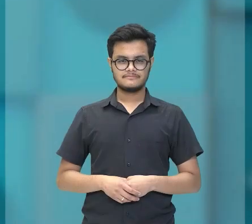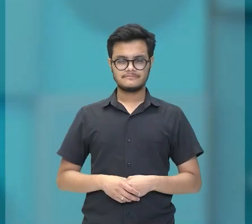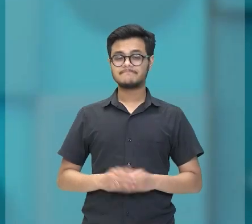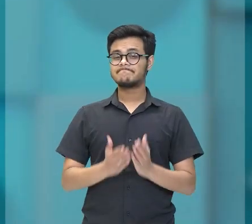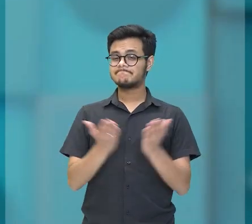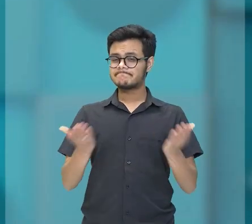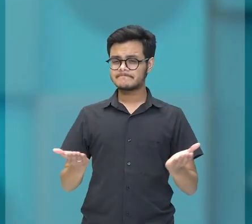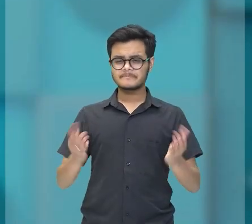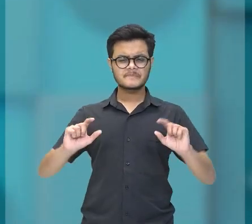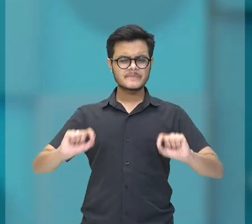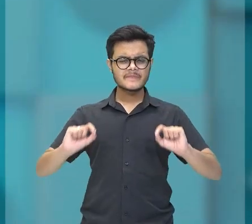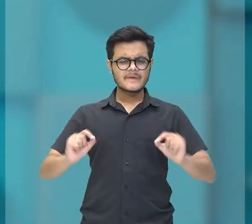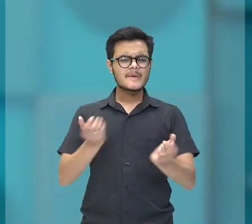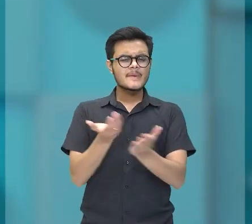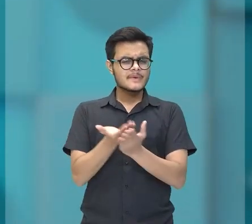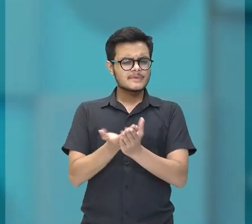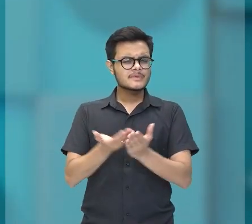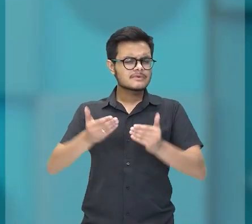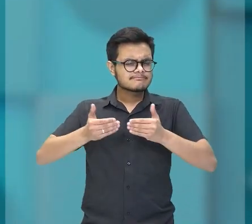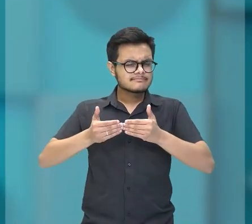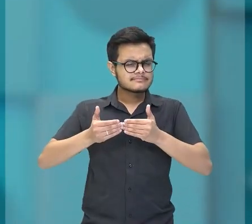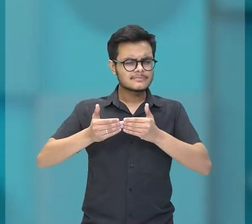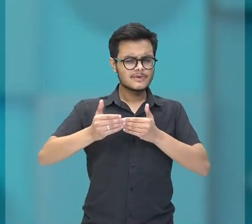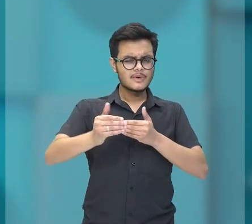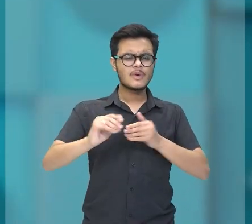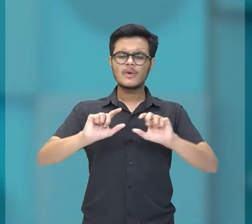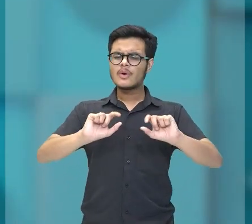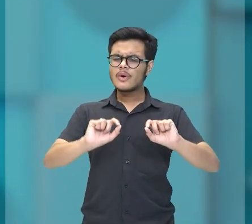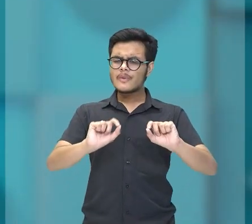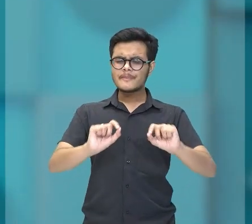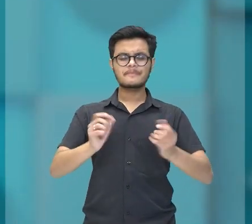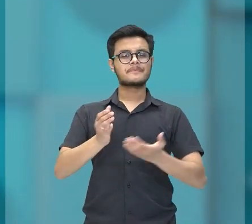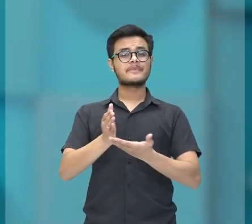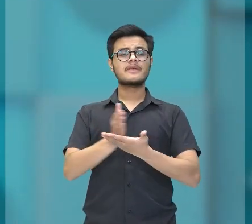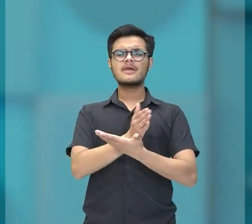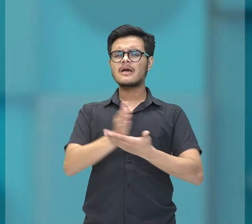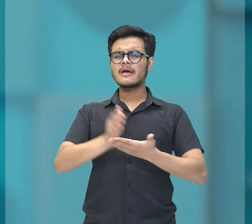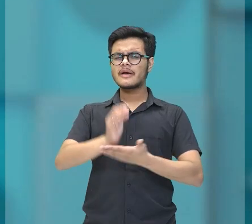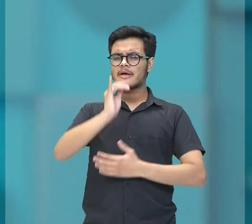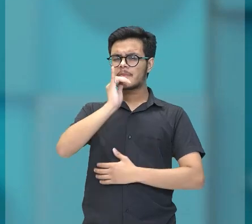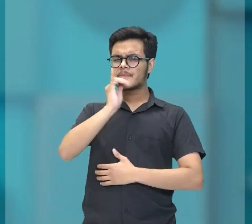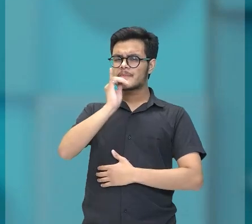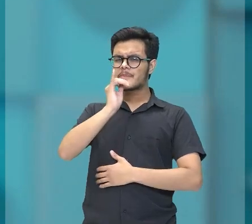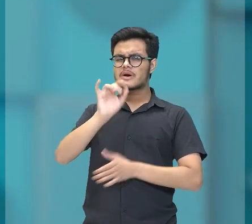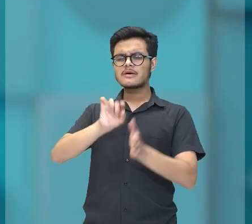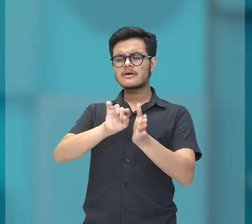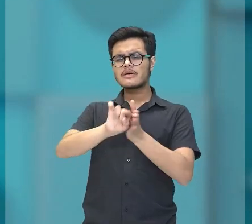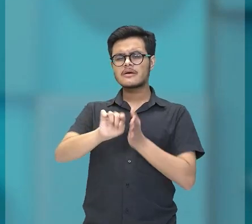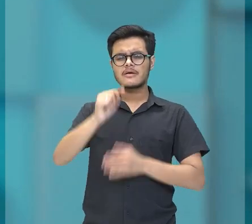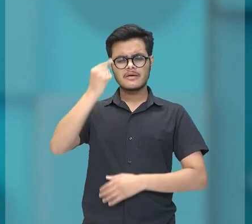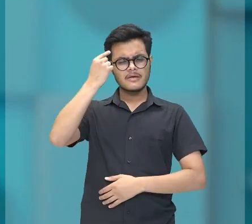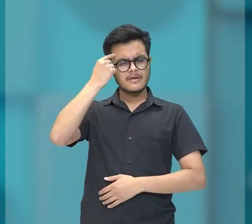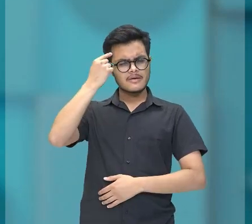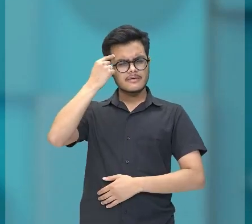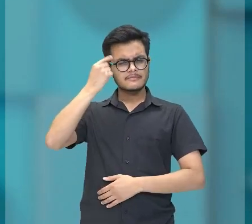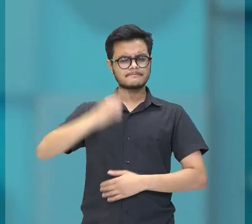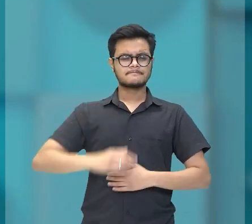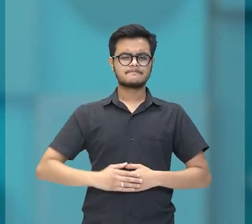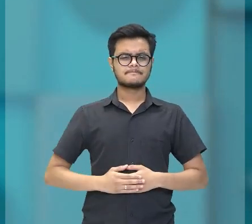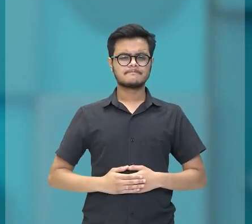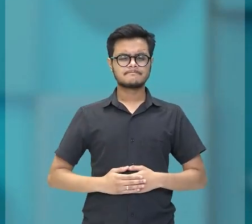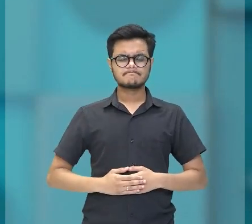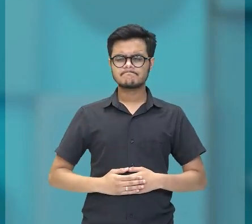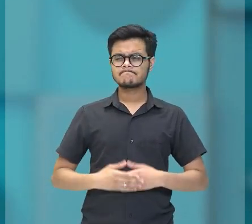Vamos começar esta aula trazendo alguns questionamentos para o nosso